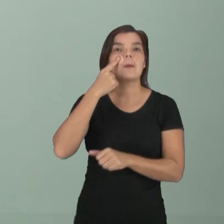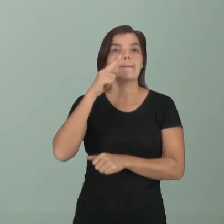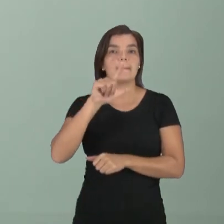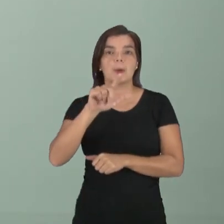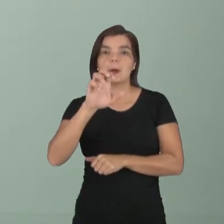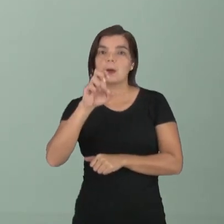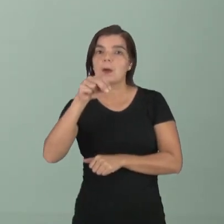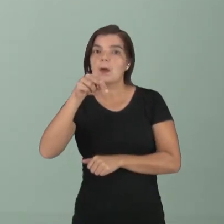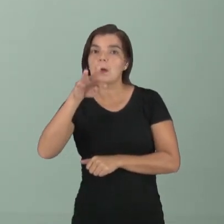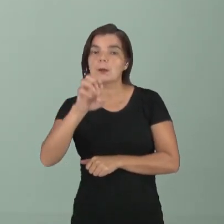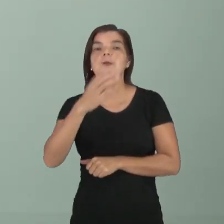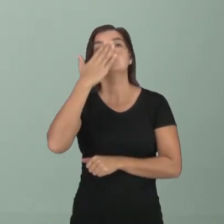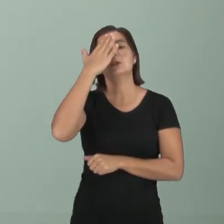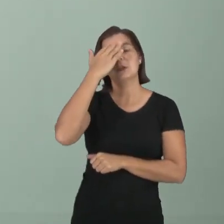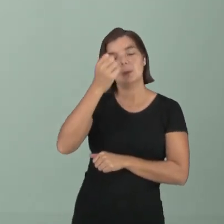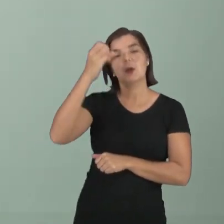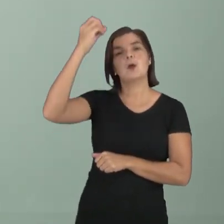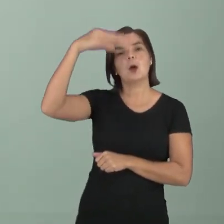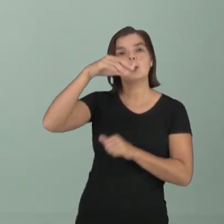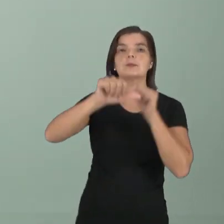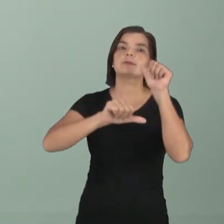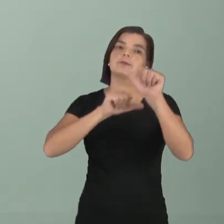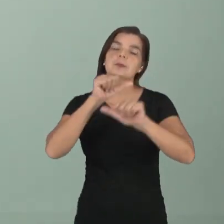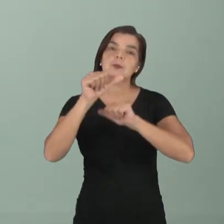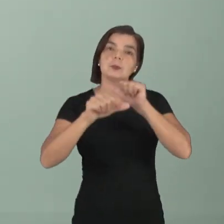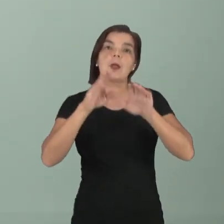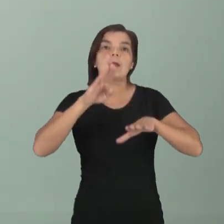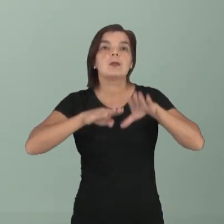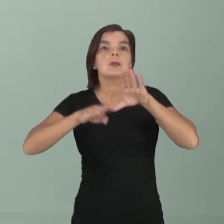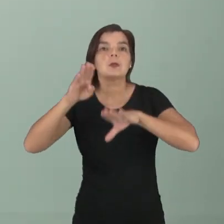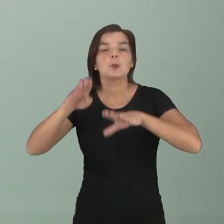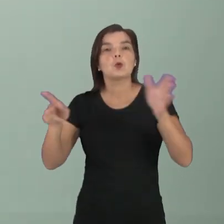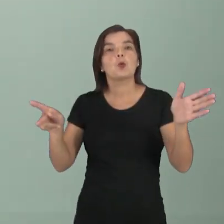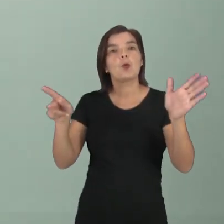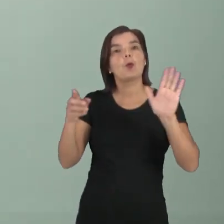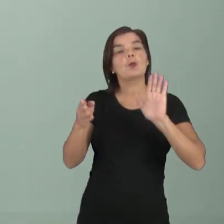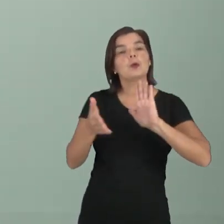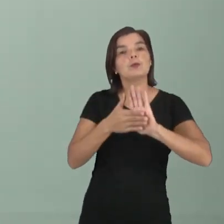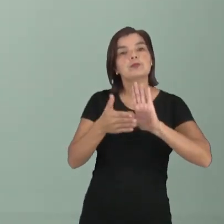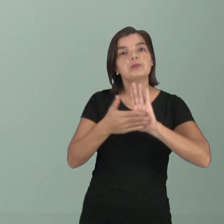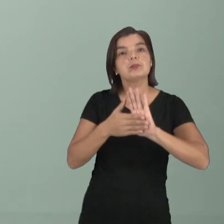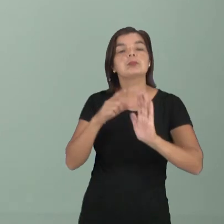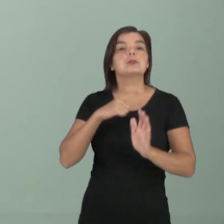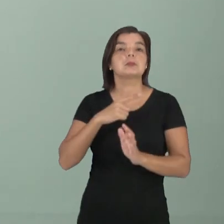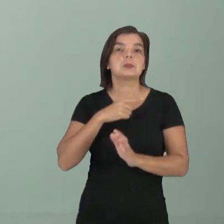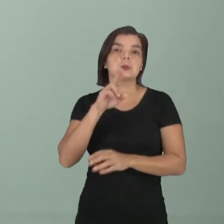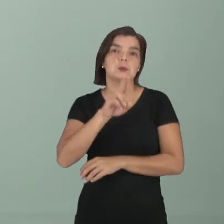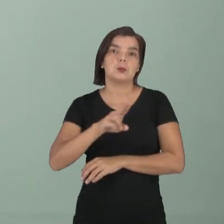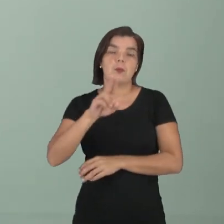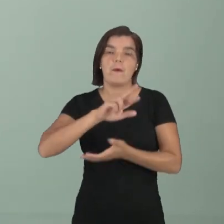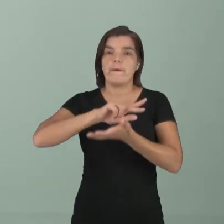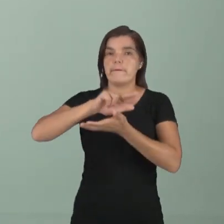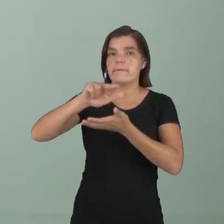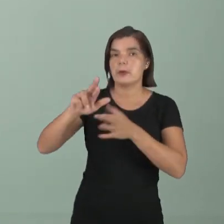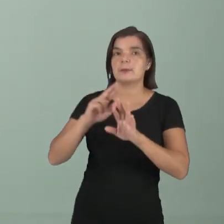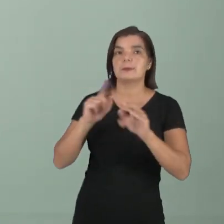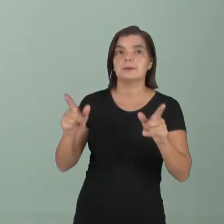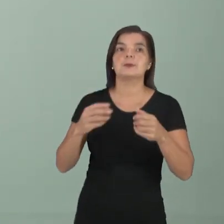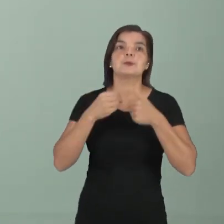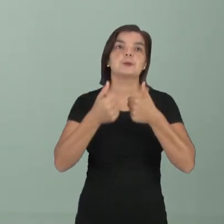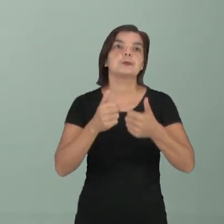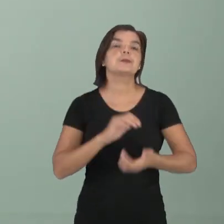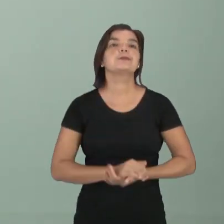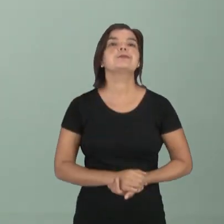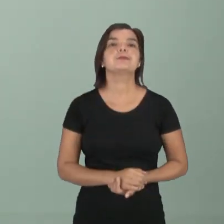lente, já sabemos que a luz vai ser desviada, dependendo do propósito, vai ser usado várias lentes diferentes, tá